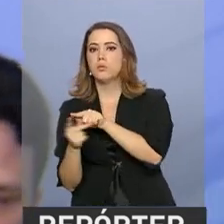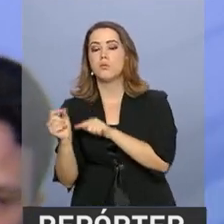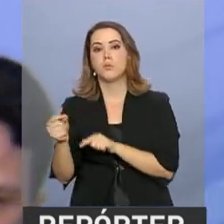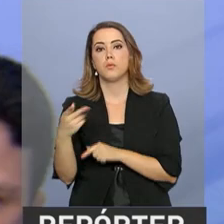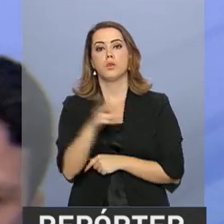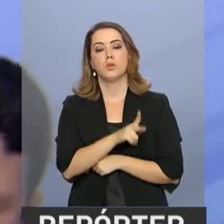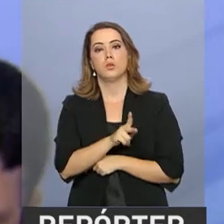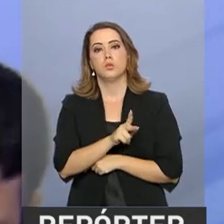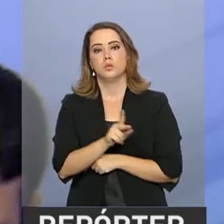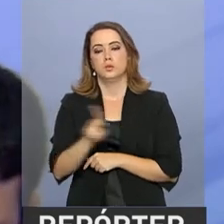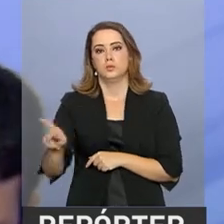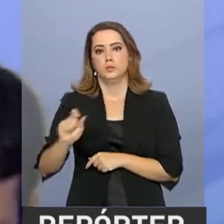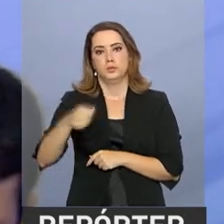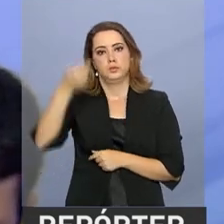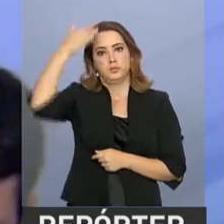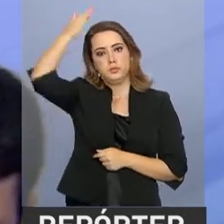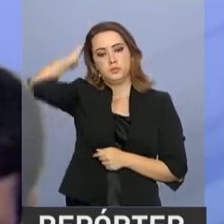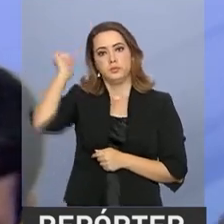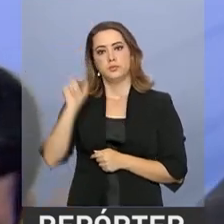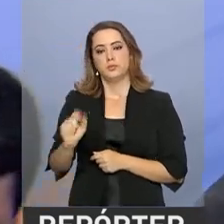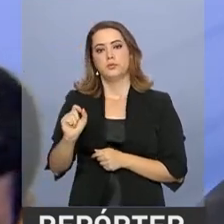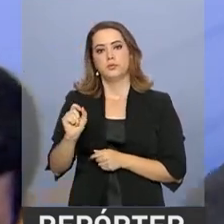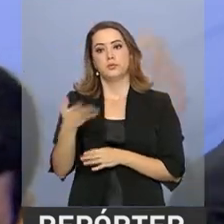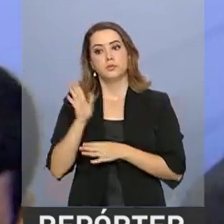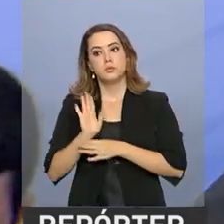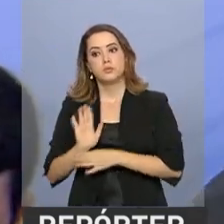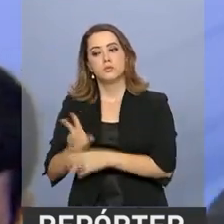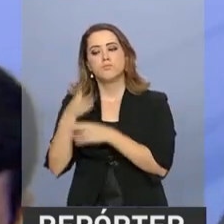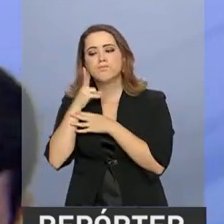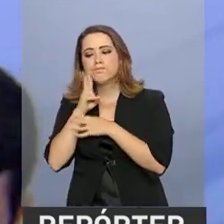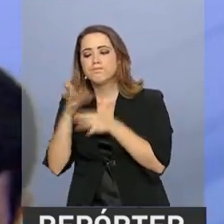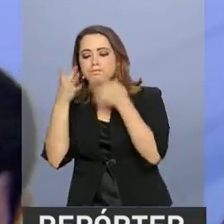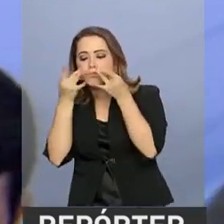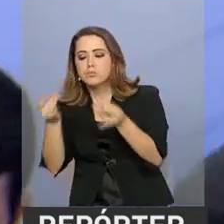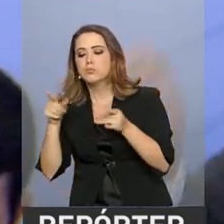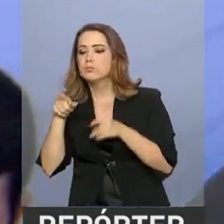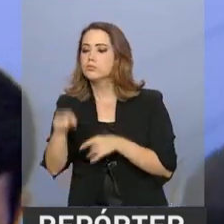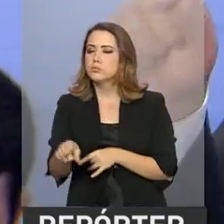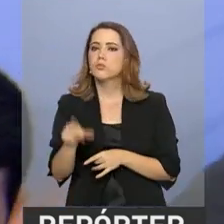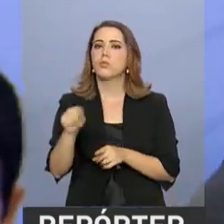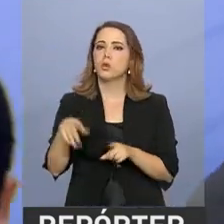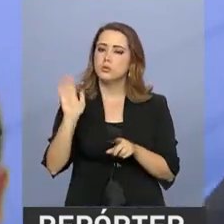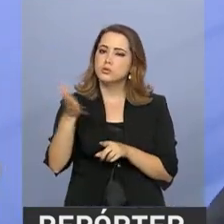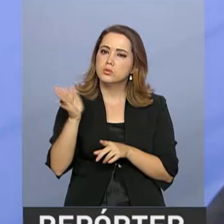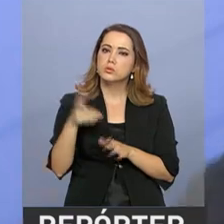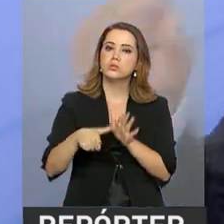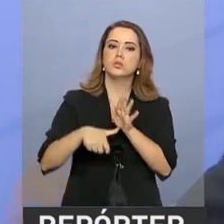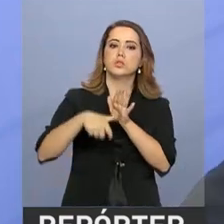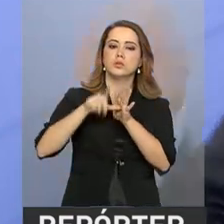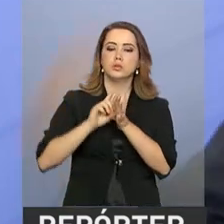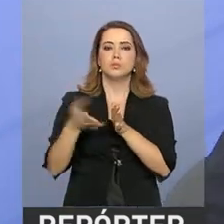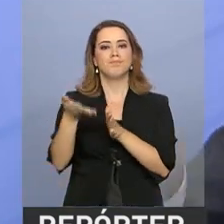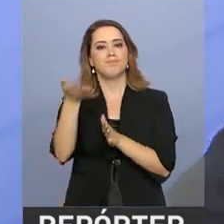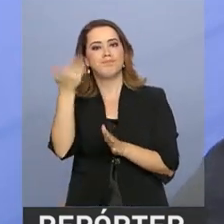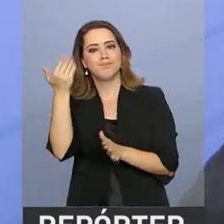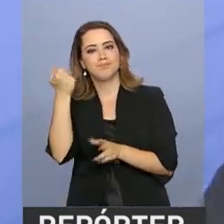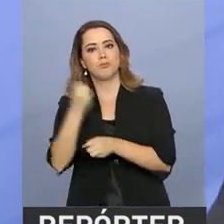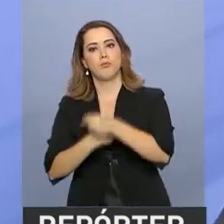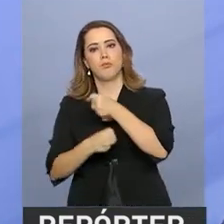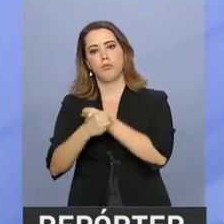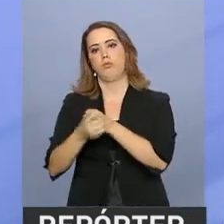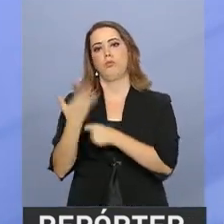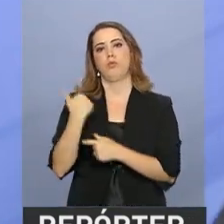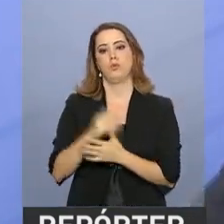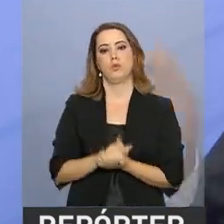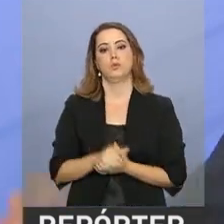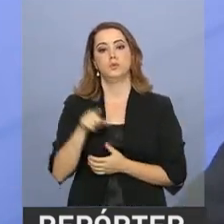presidente Michel Temer está dando a atenção que deveria ter sido dada já há alguns anos